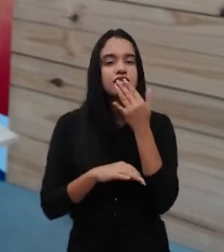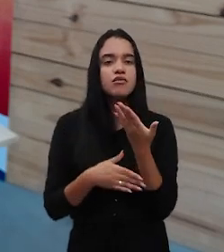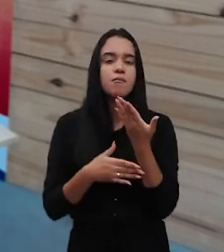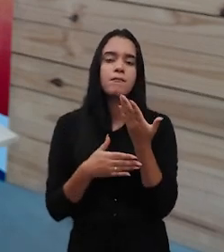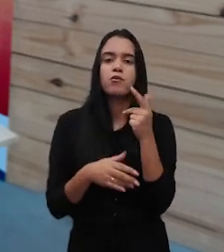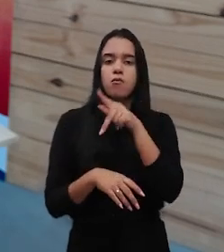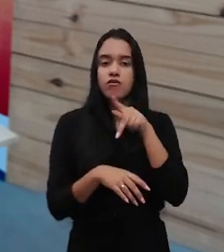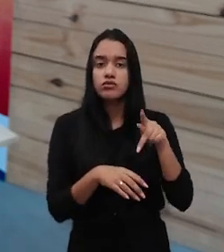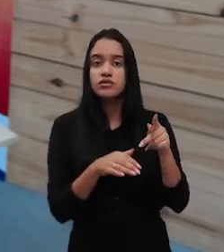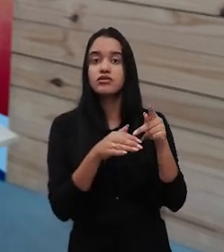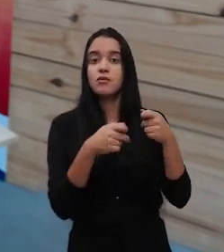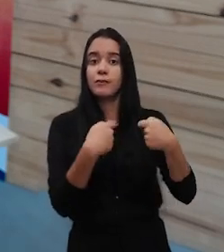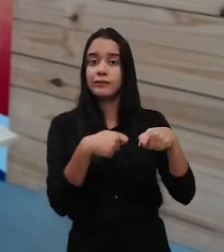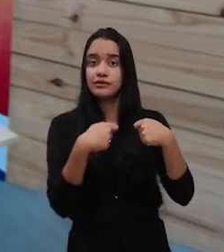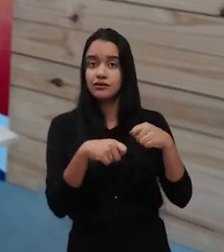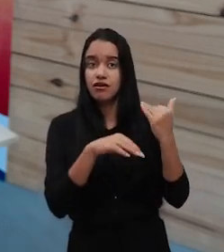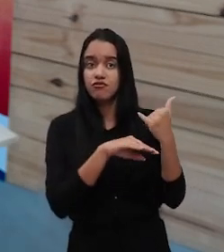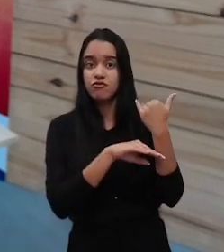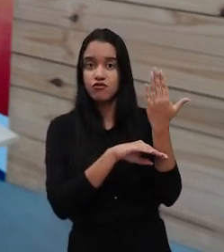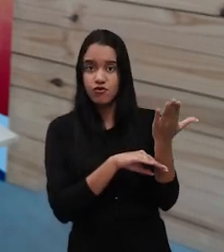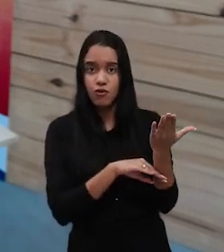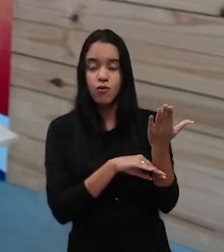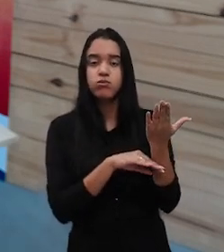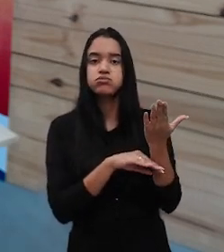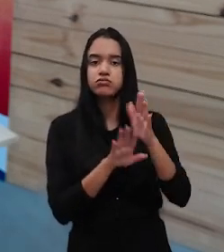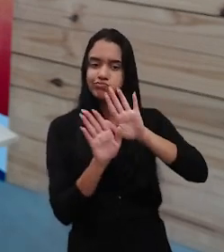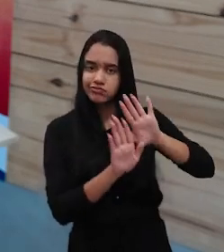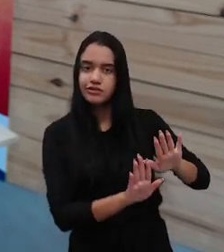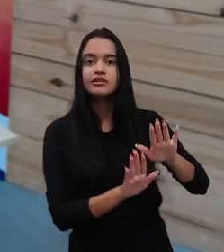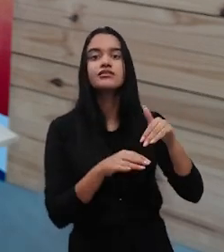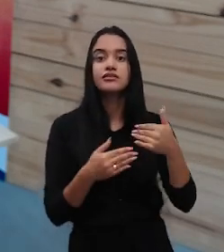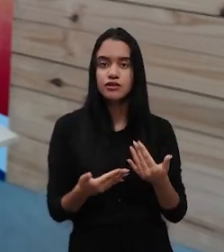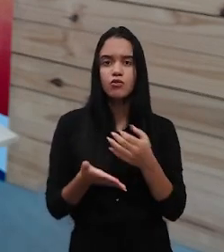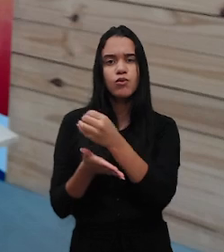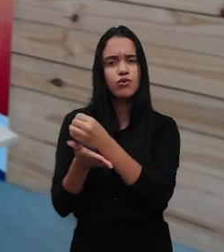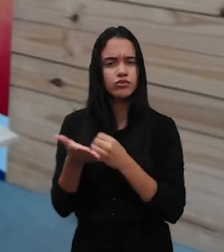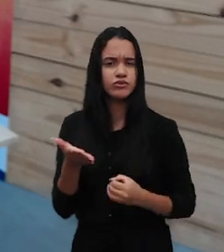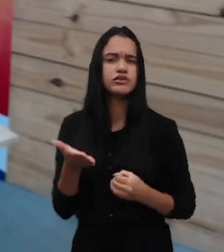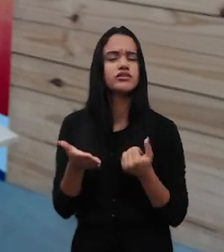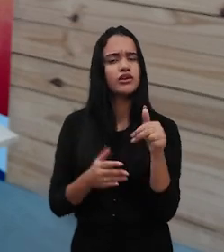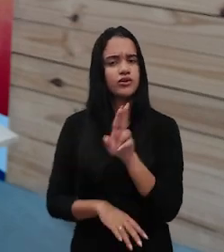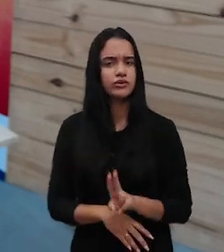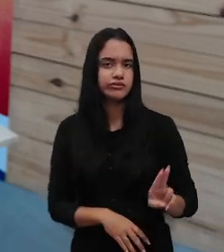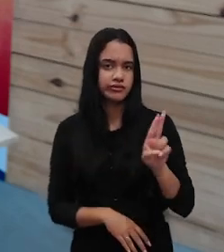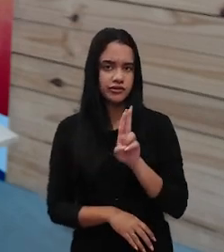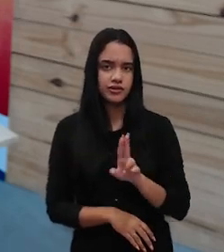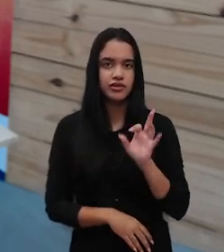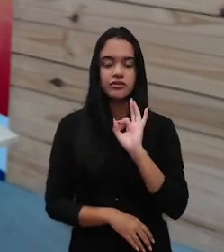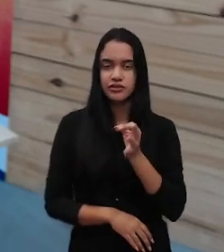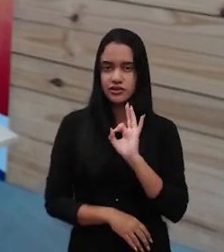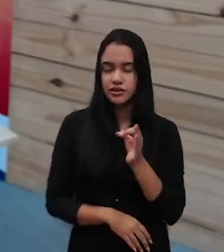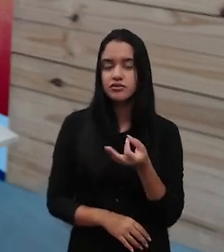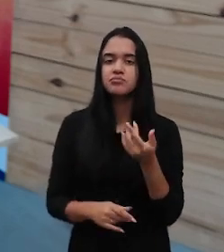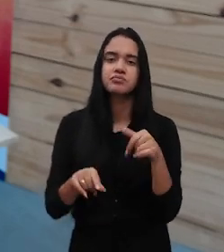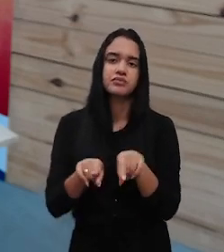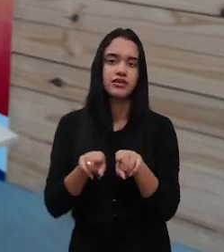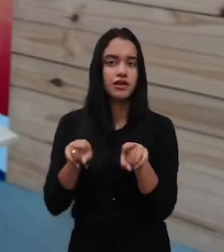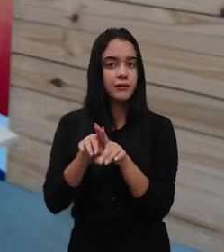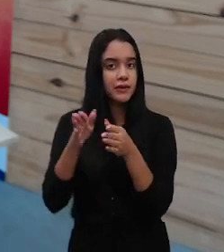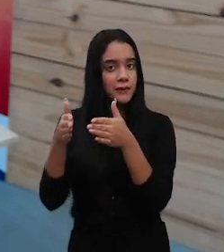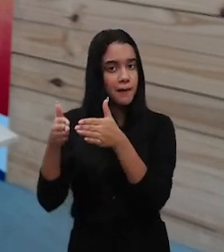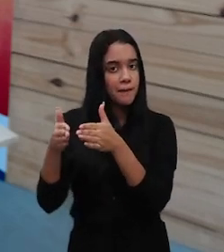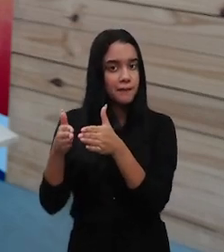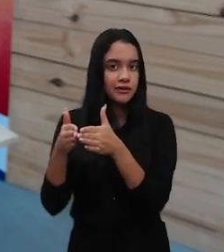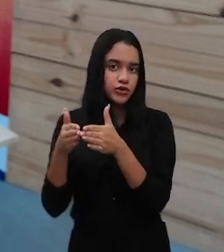novo professor, da aposentadoria de um professor. Então, o ofício ele é utilizado para várias questões, para solicitar